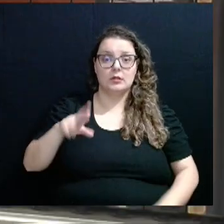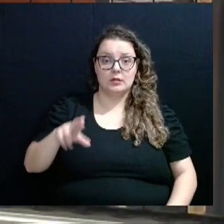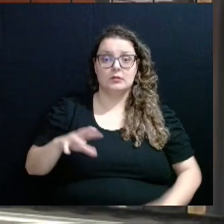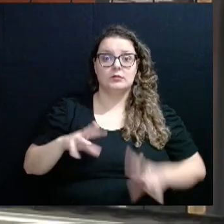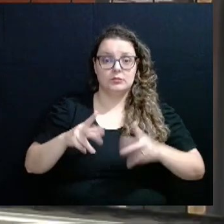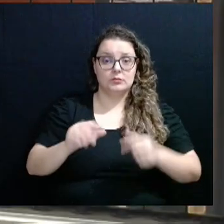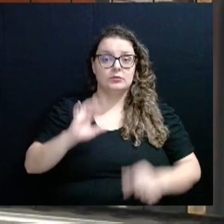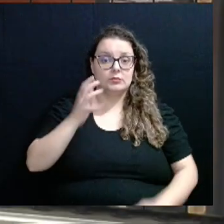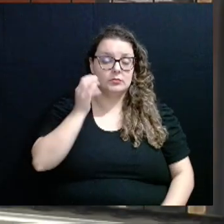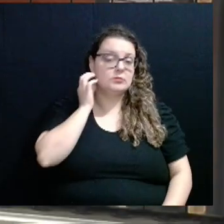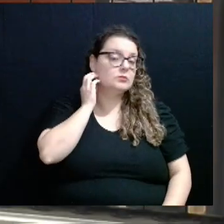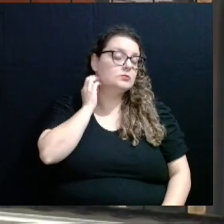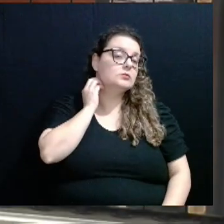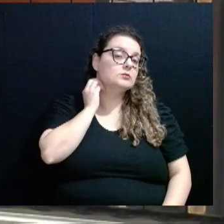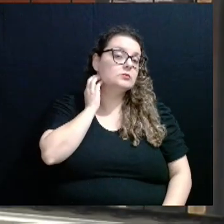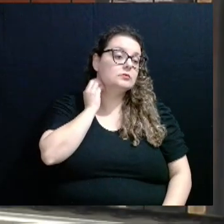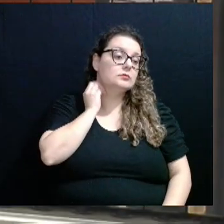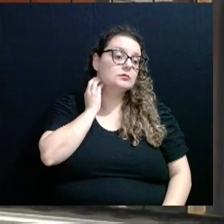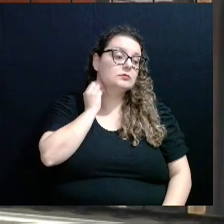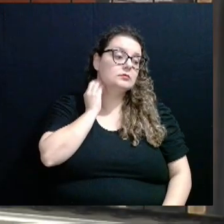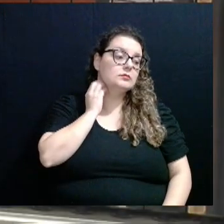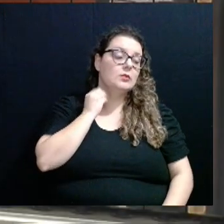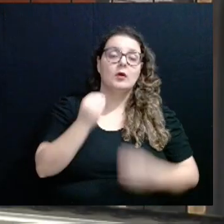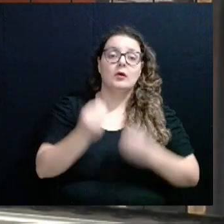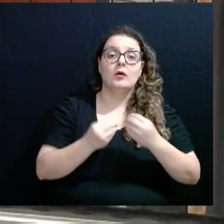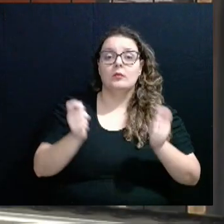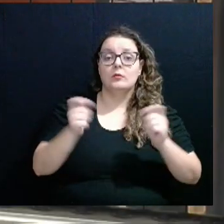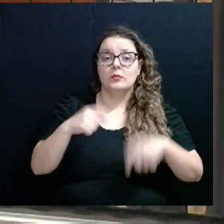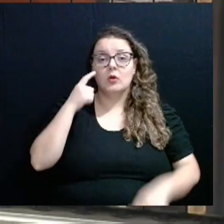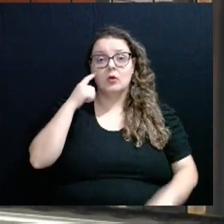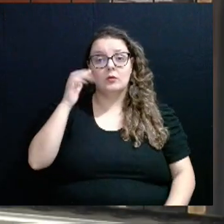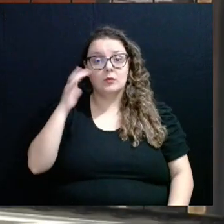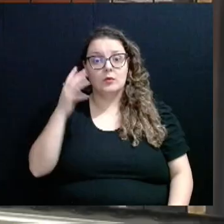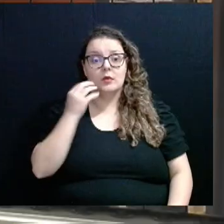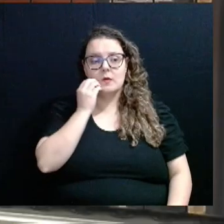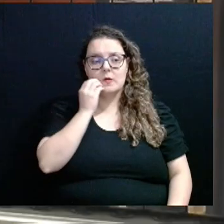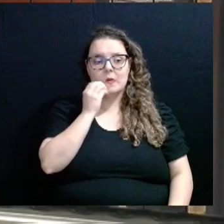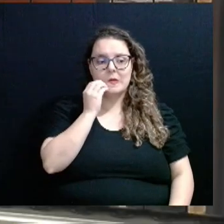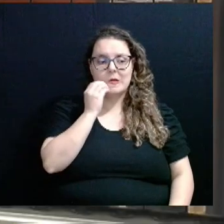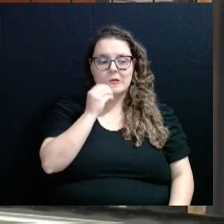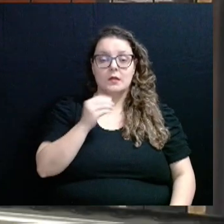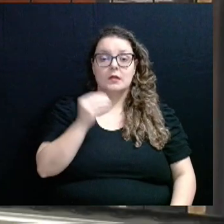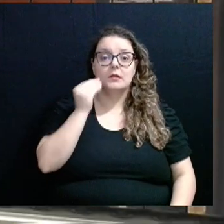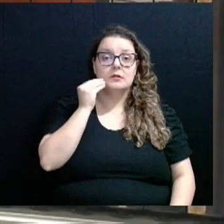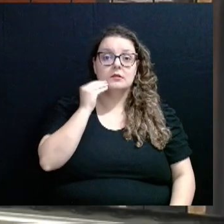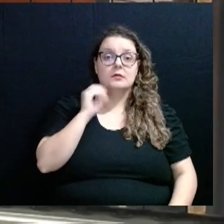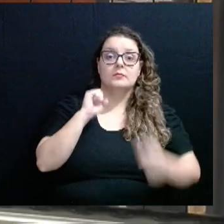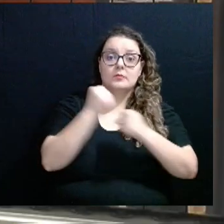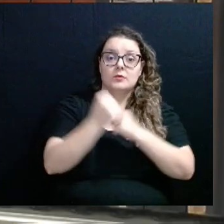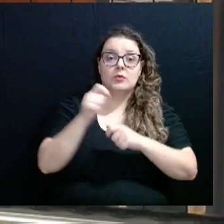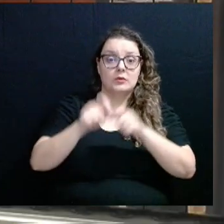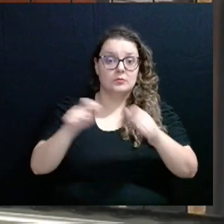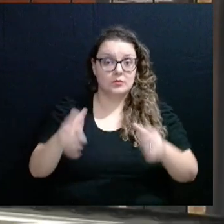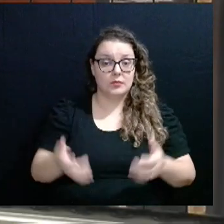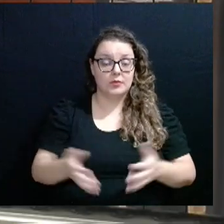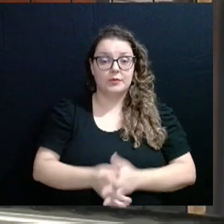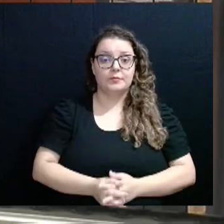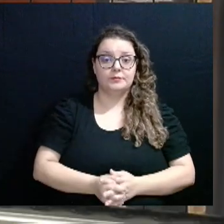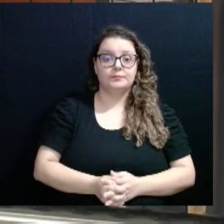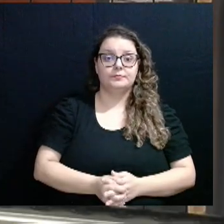acontecendo, como que é possível a gente pensar em tentar proteger essas pessoas que